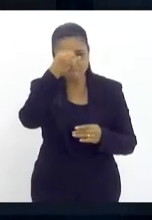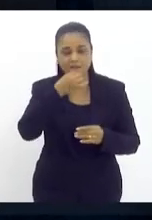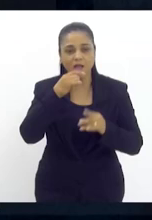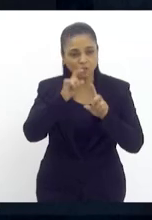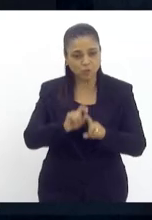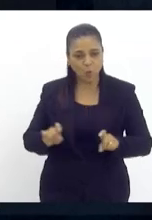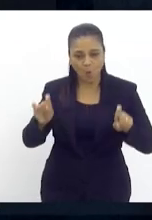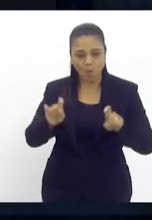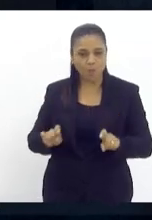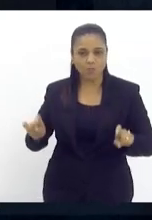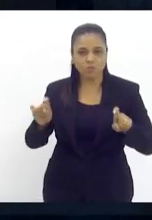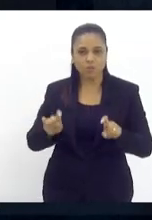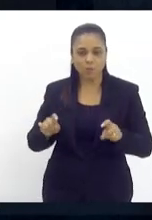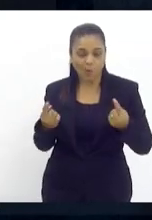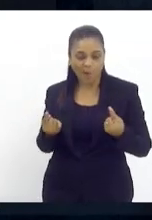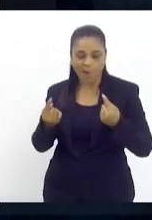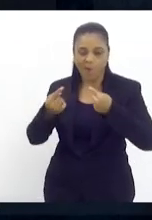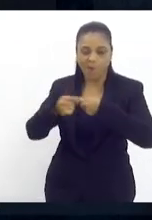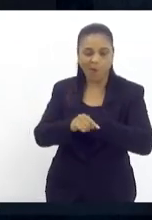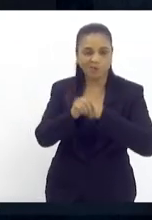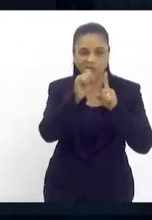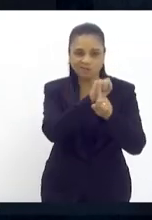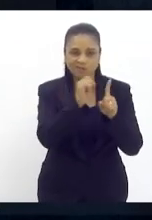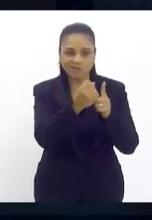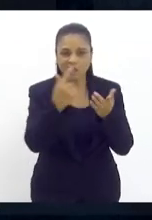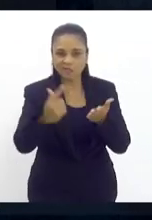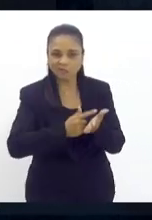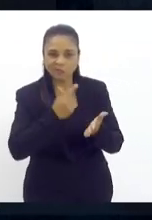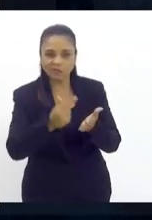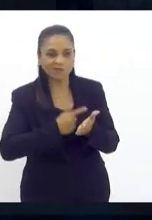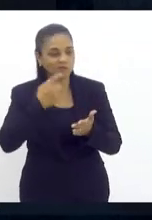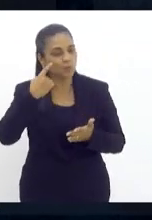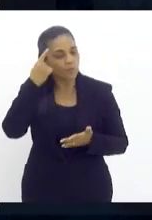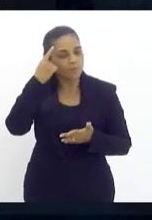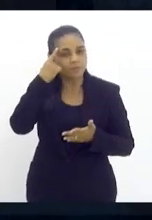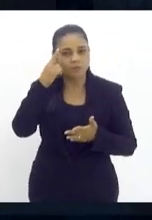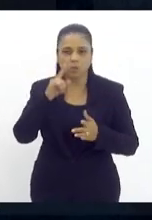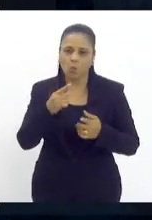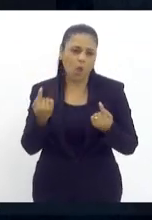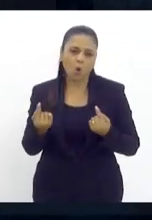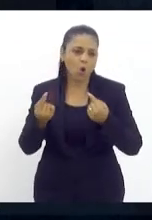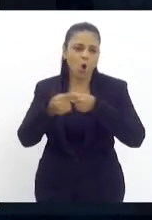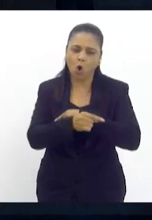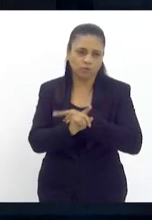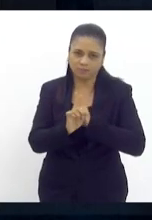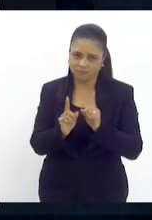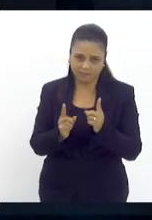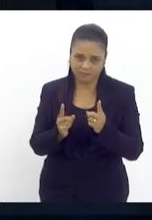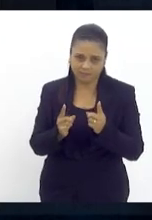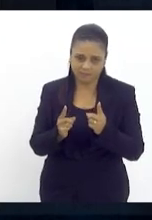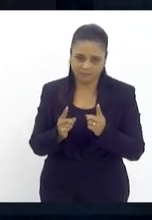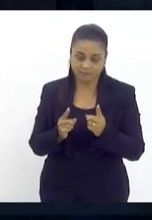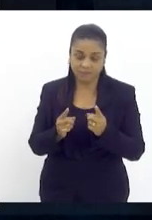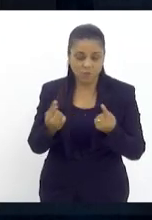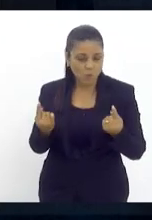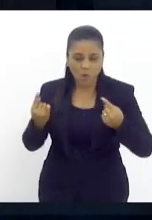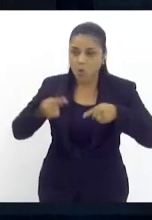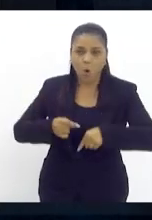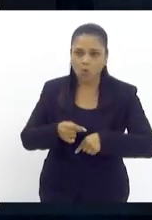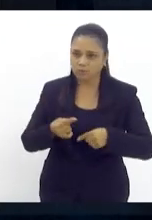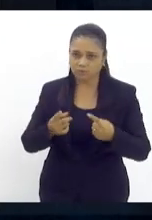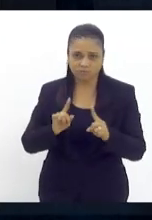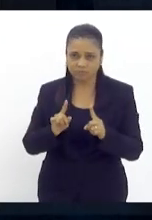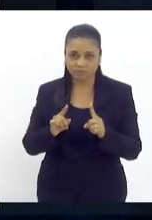computador contra a sociedade do livro e da reflexão. Não é uma contra a outra, né? A gente pode